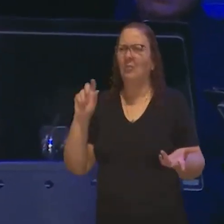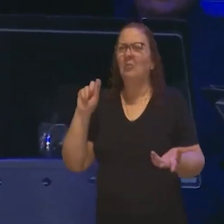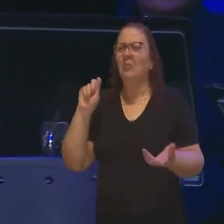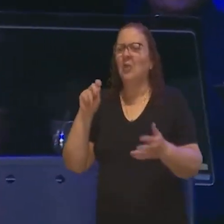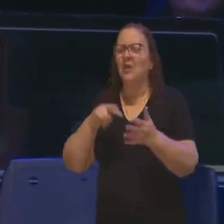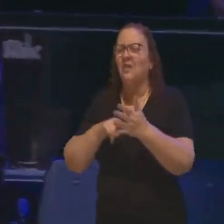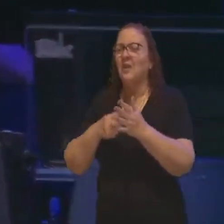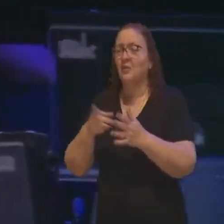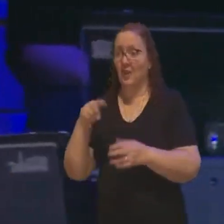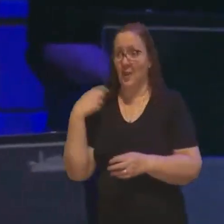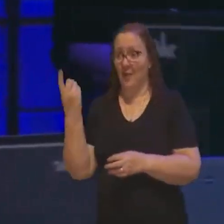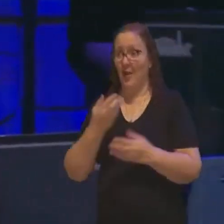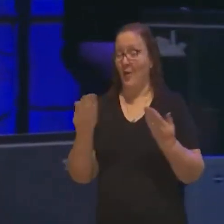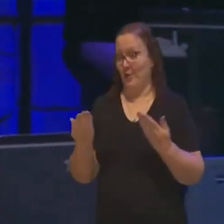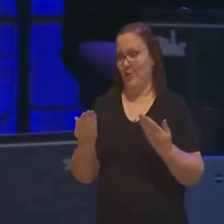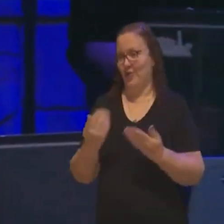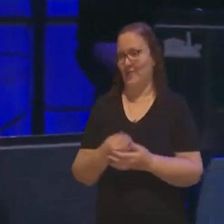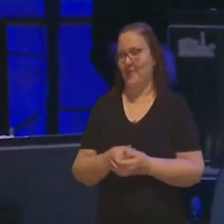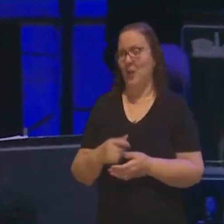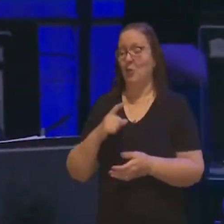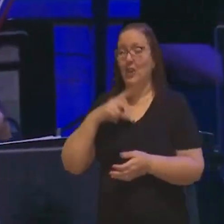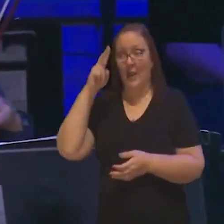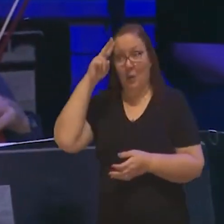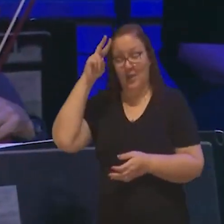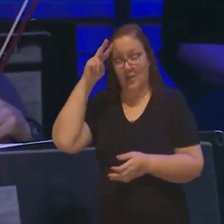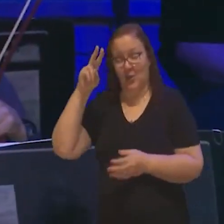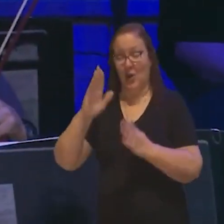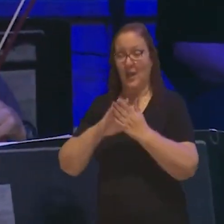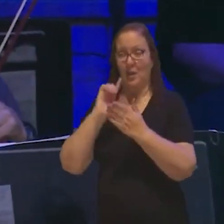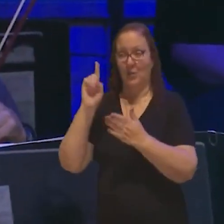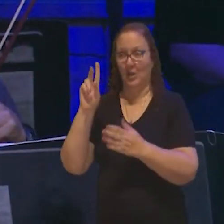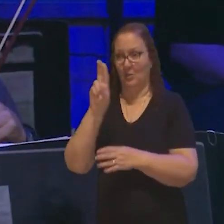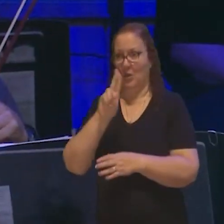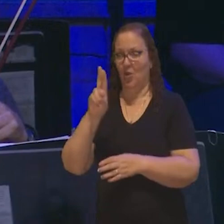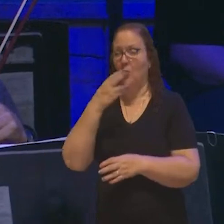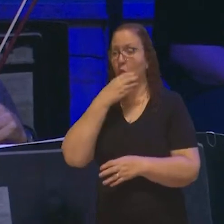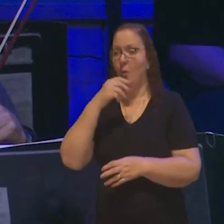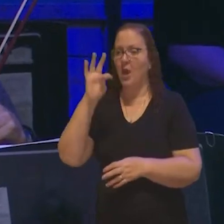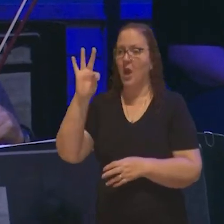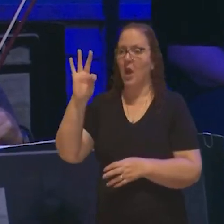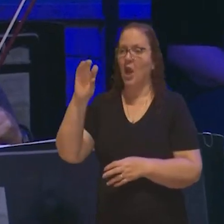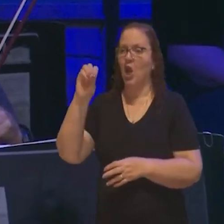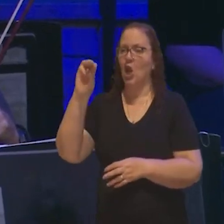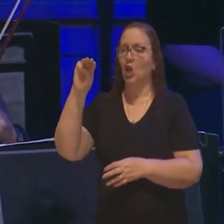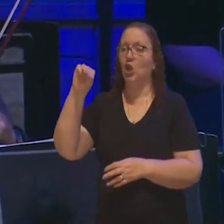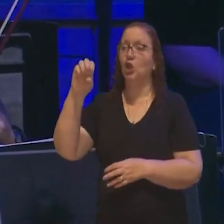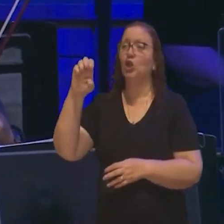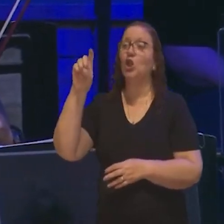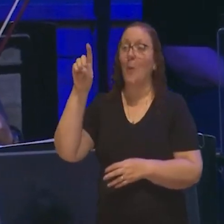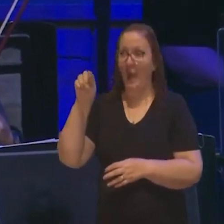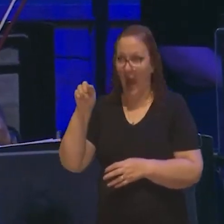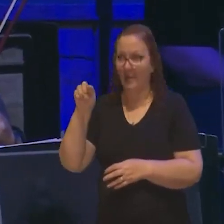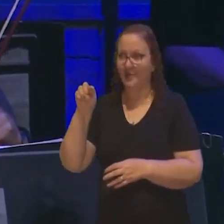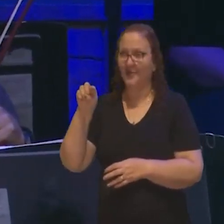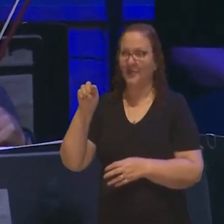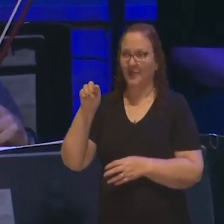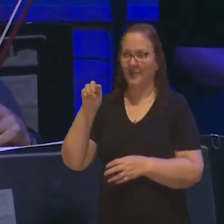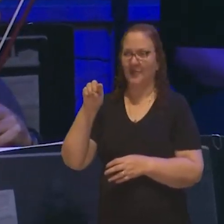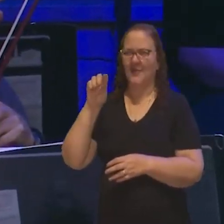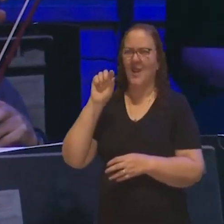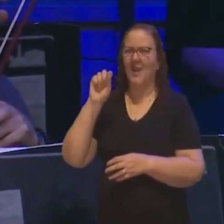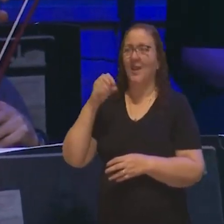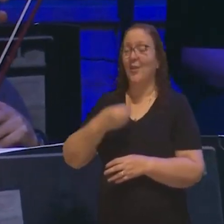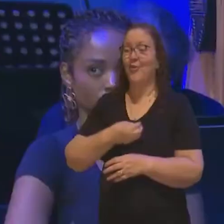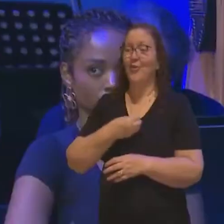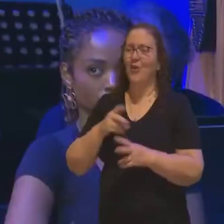Porque tem uma história na Bíblia de um homem chamado Tomé, que ele viveu exatamente o que eu vivi, ou que eu vivi exatamente o que ele